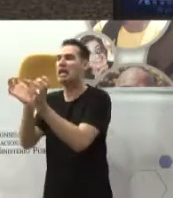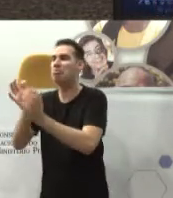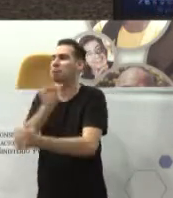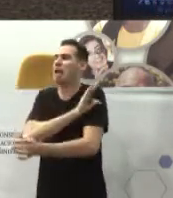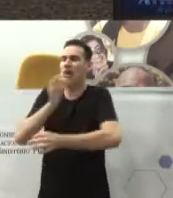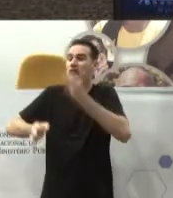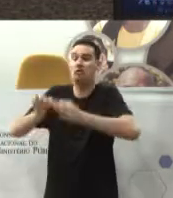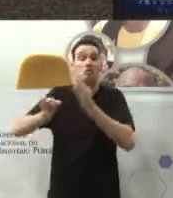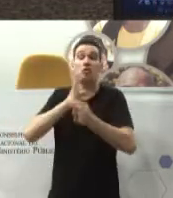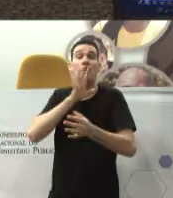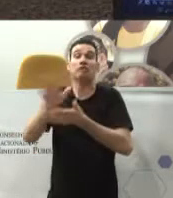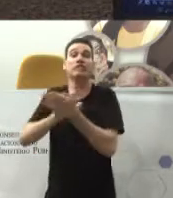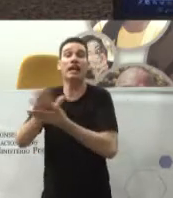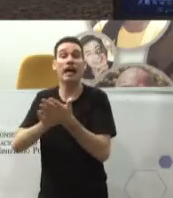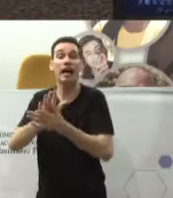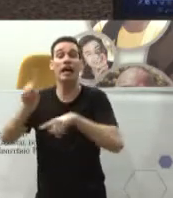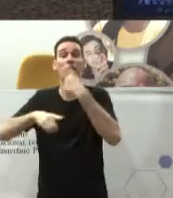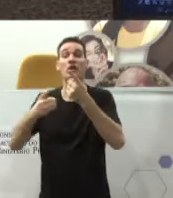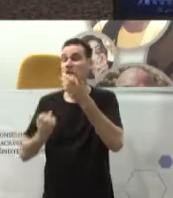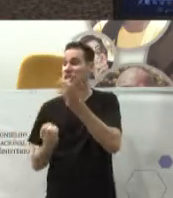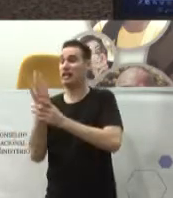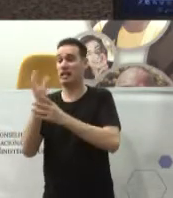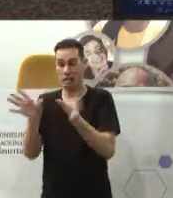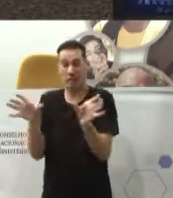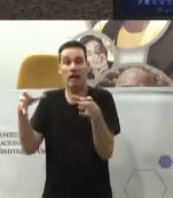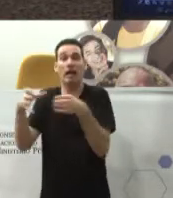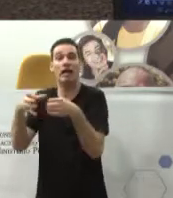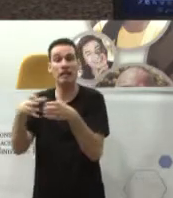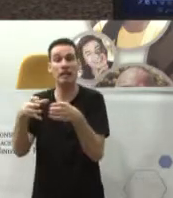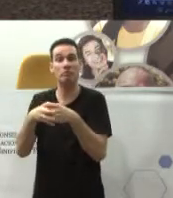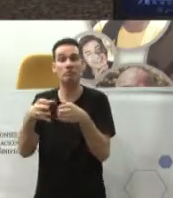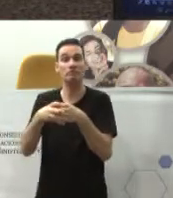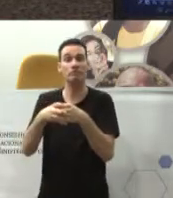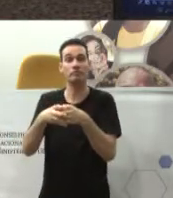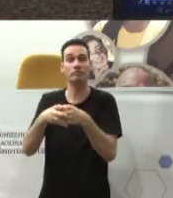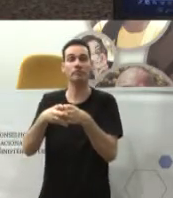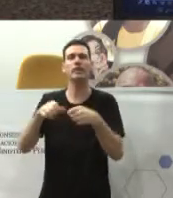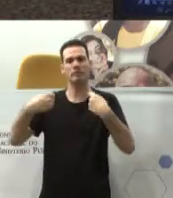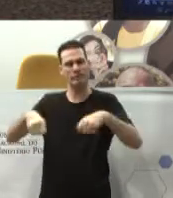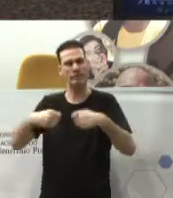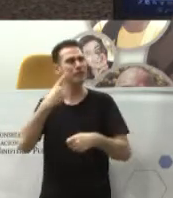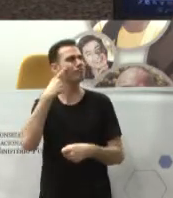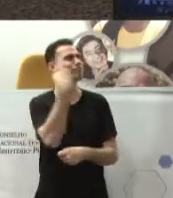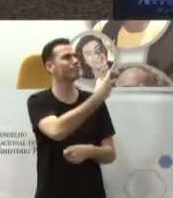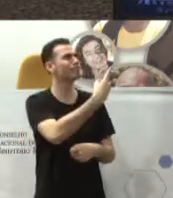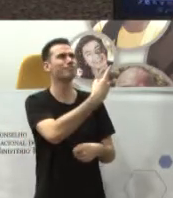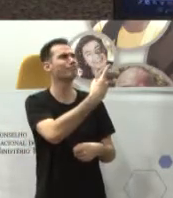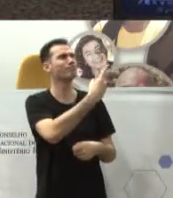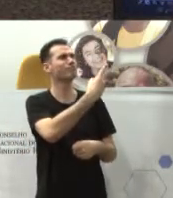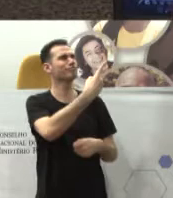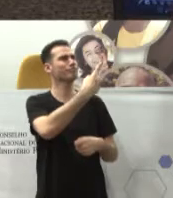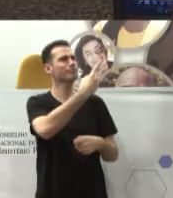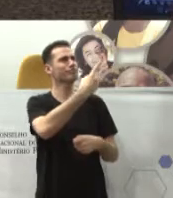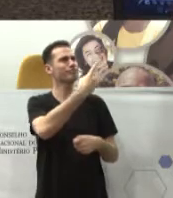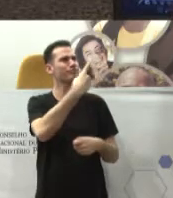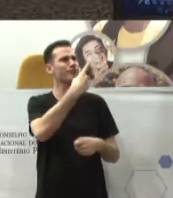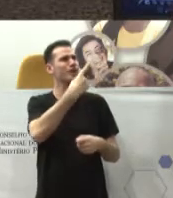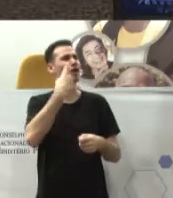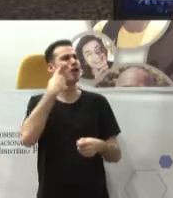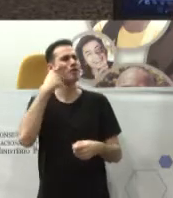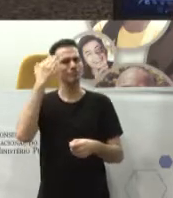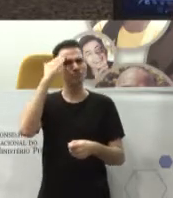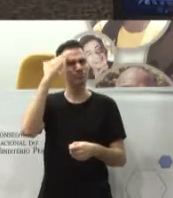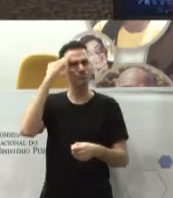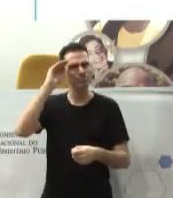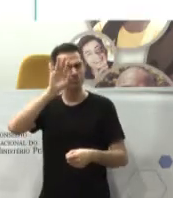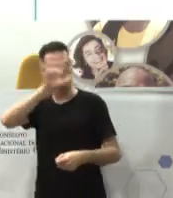uma Câmara, criamos uma instituição, nós melhoramos muito mais para sairmos disso daqui, para que possa nos esclarecer.